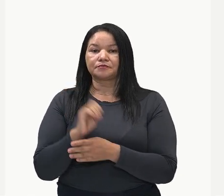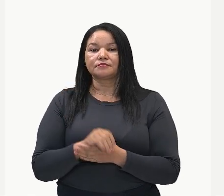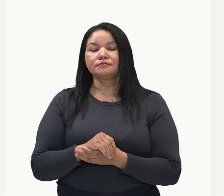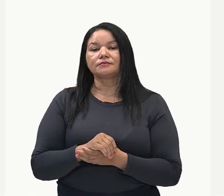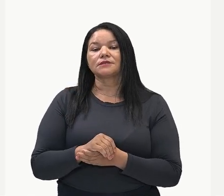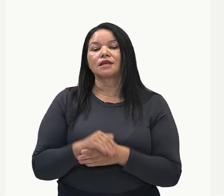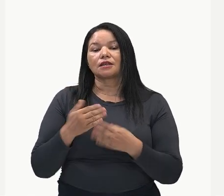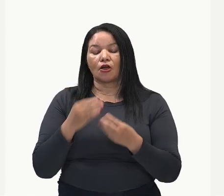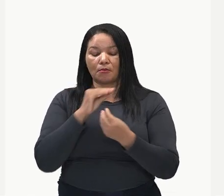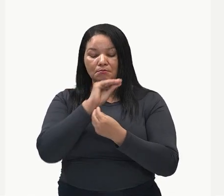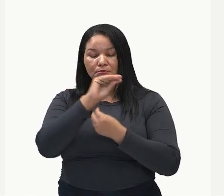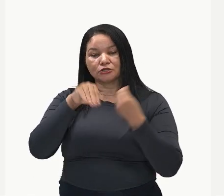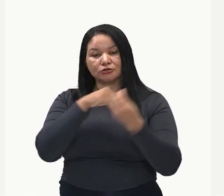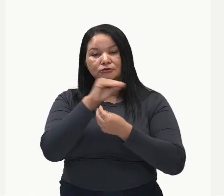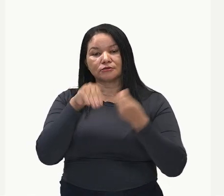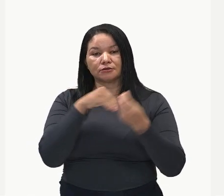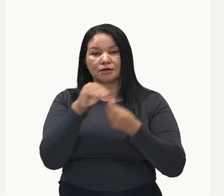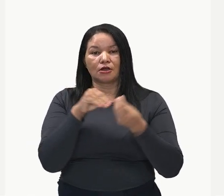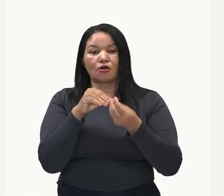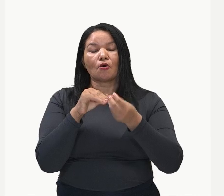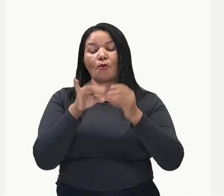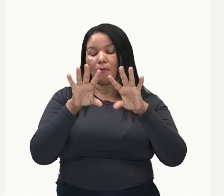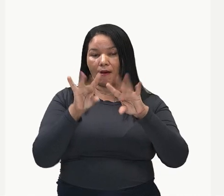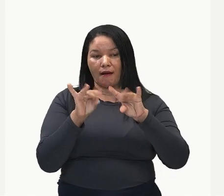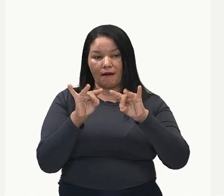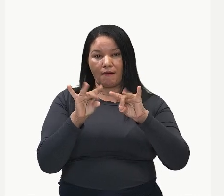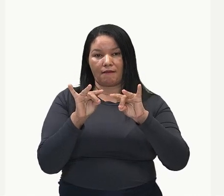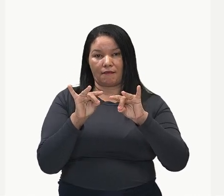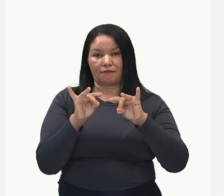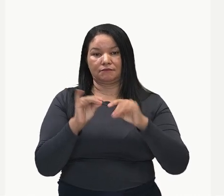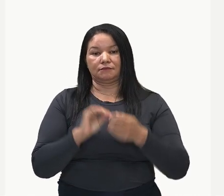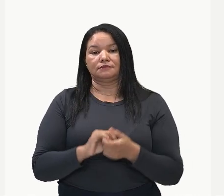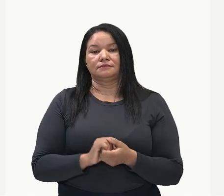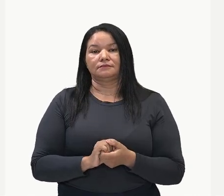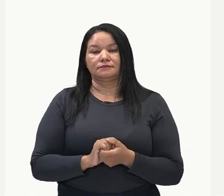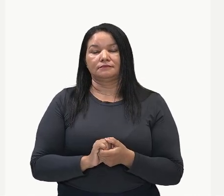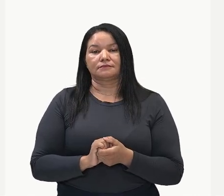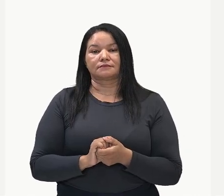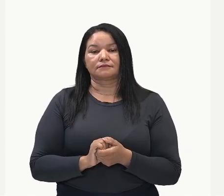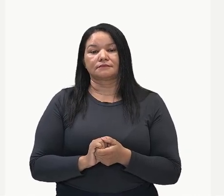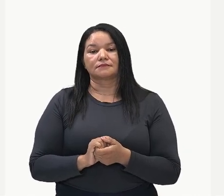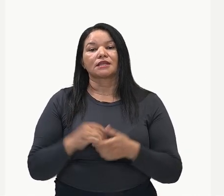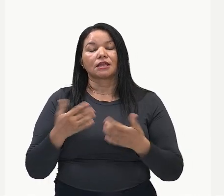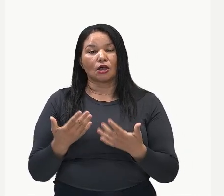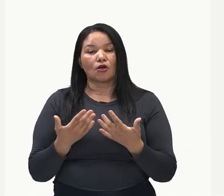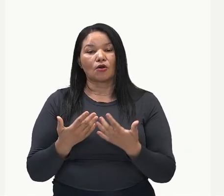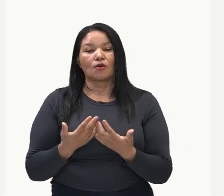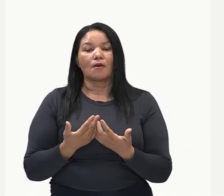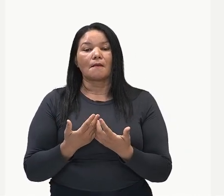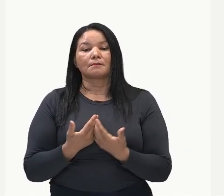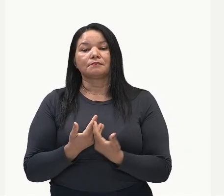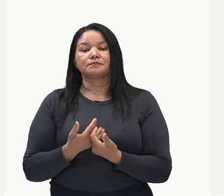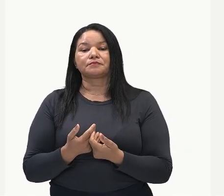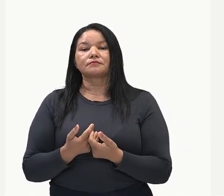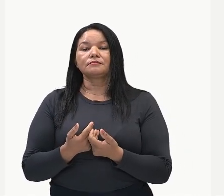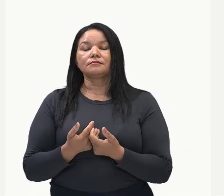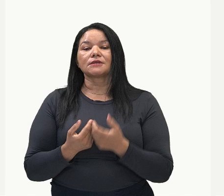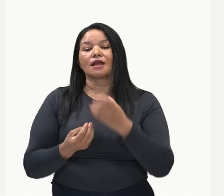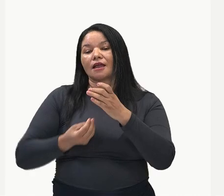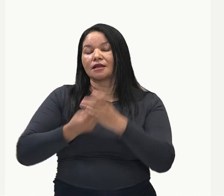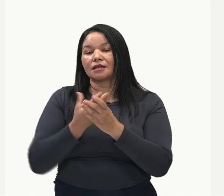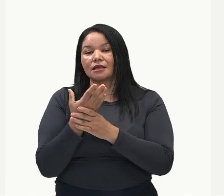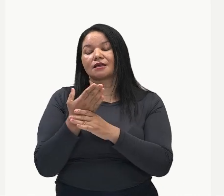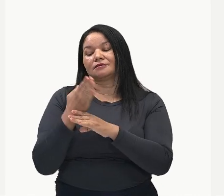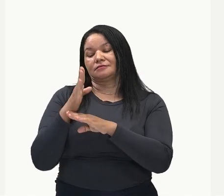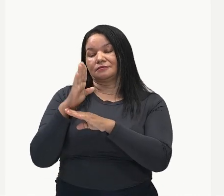eles, né, vai fazer eles reagirem com a água. Após essa reação com a água, eles vão originar uma base,